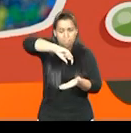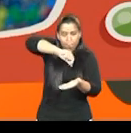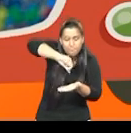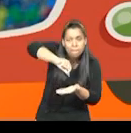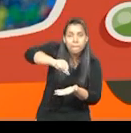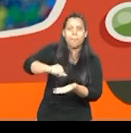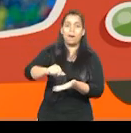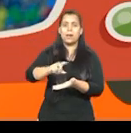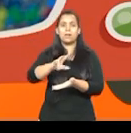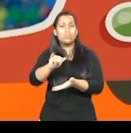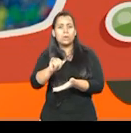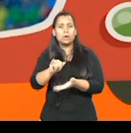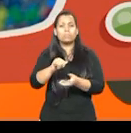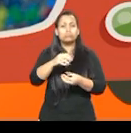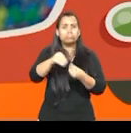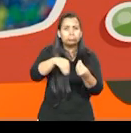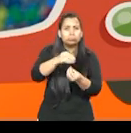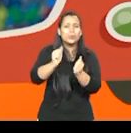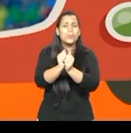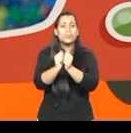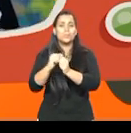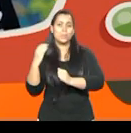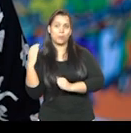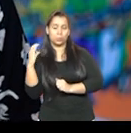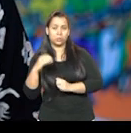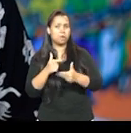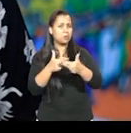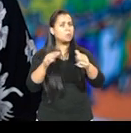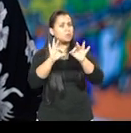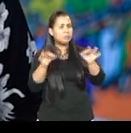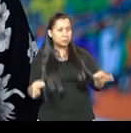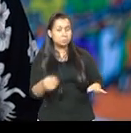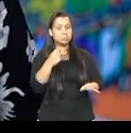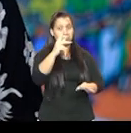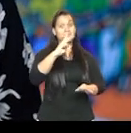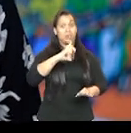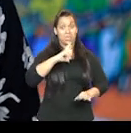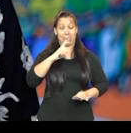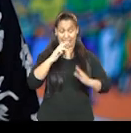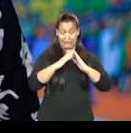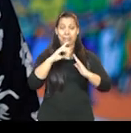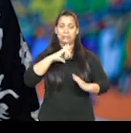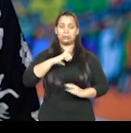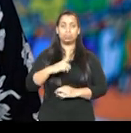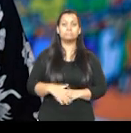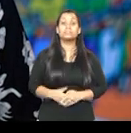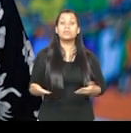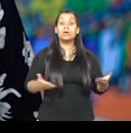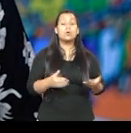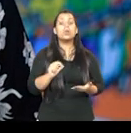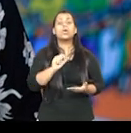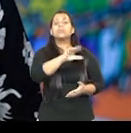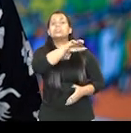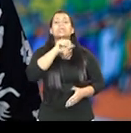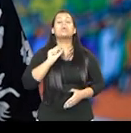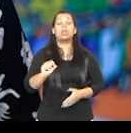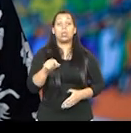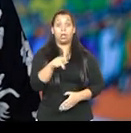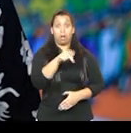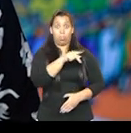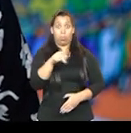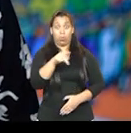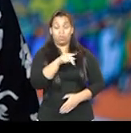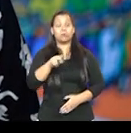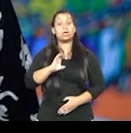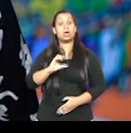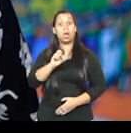ciência, com os materiais bem simples que vocês já têm em casa. Para começar, estarei chamando a professora Carol, que estará lendo uma